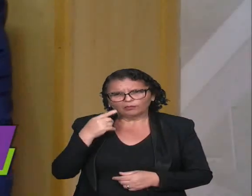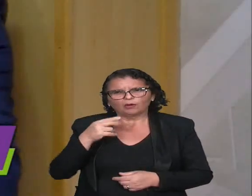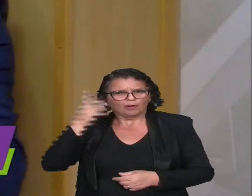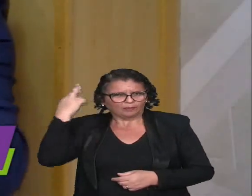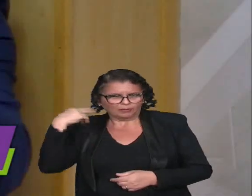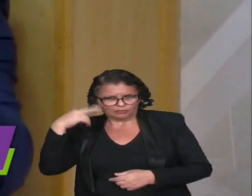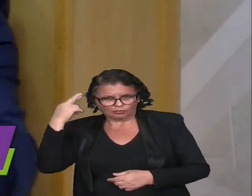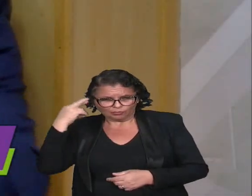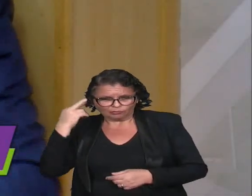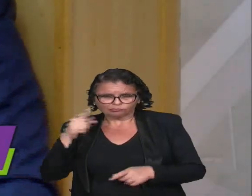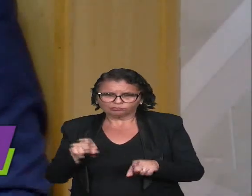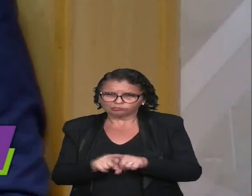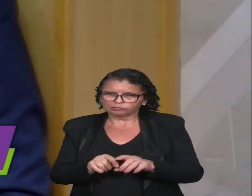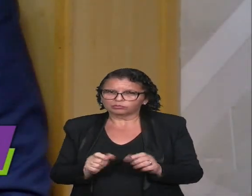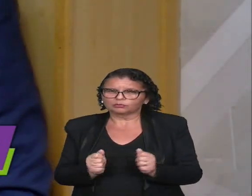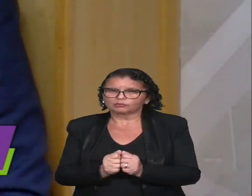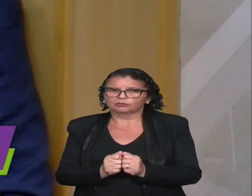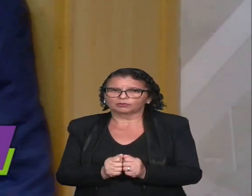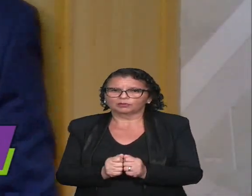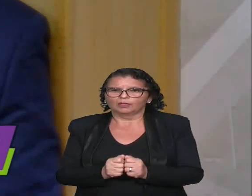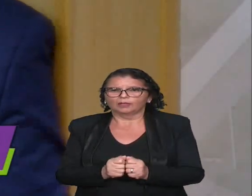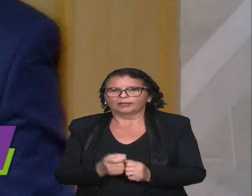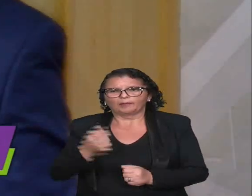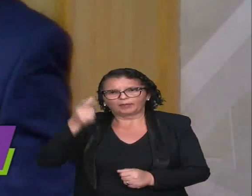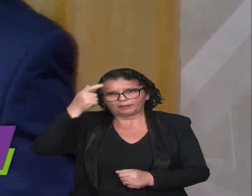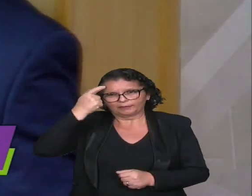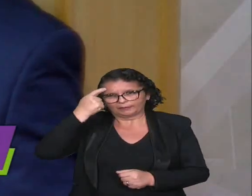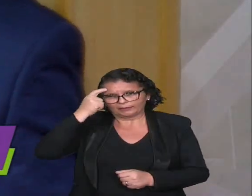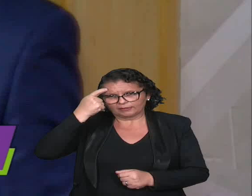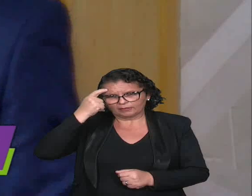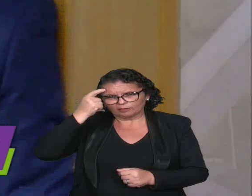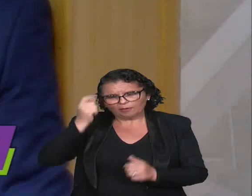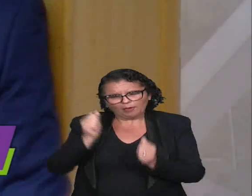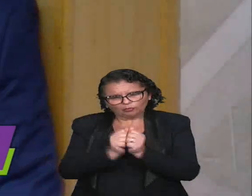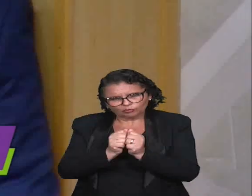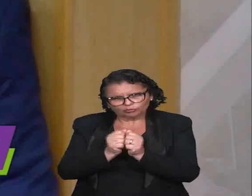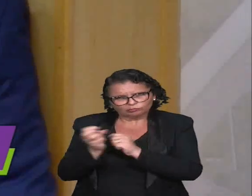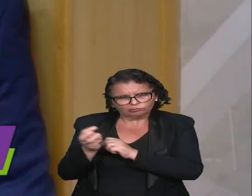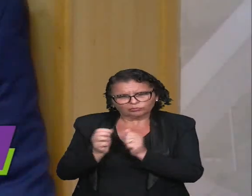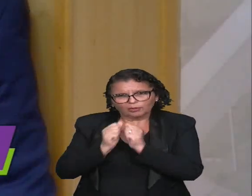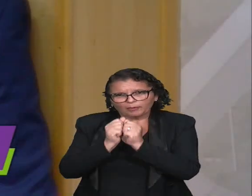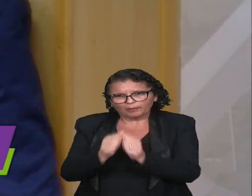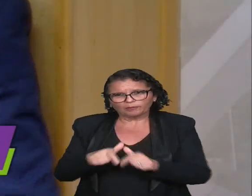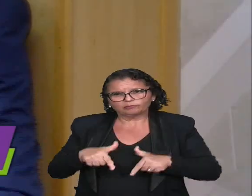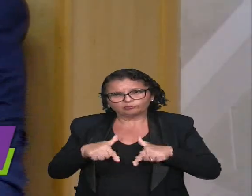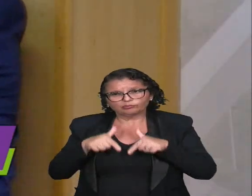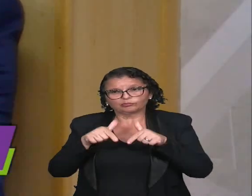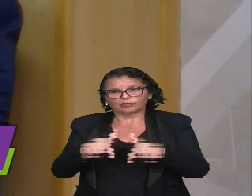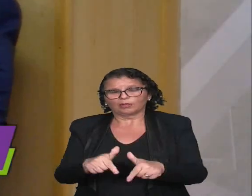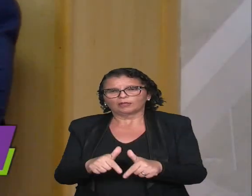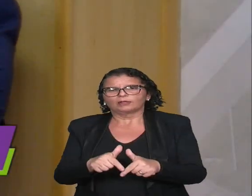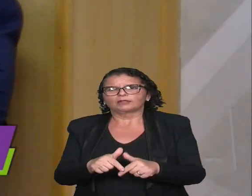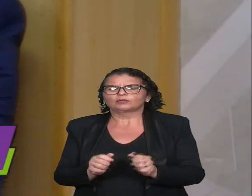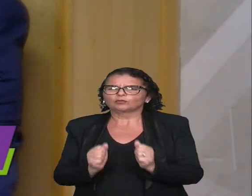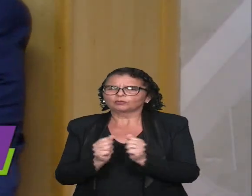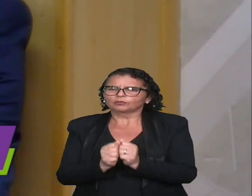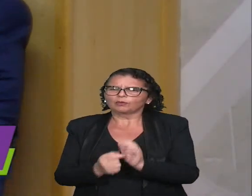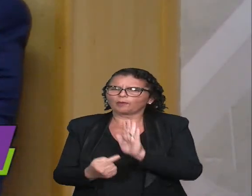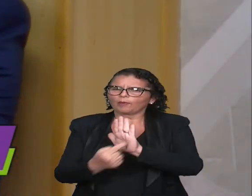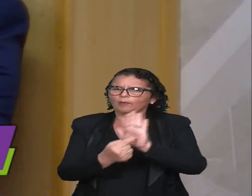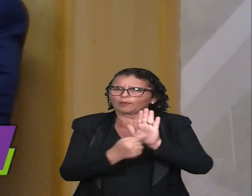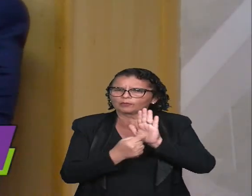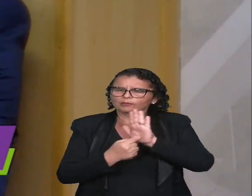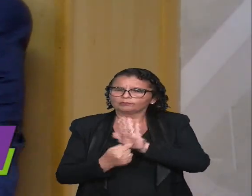feito o trabalho o próprio Ginho Também Tem trabalhado junto então a gente continua nessa nessa parceria indicando